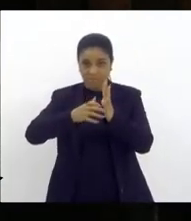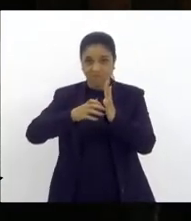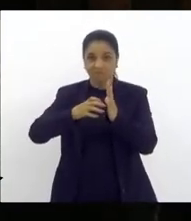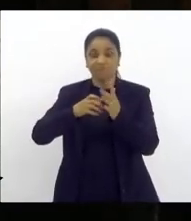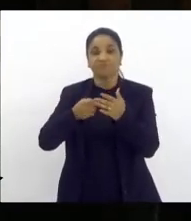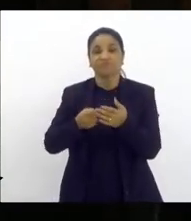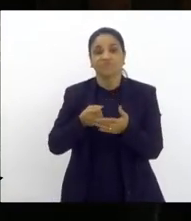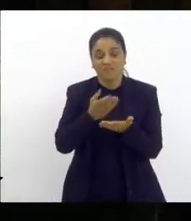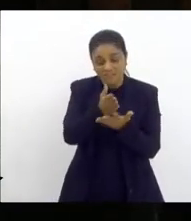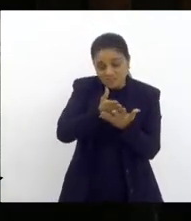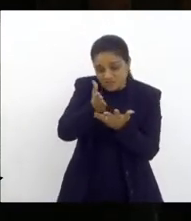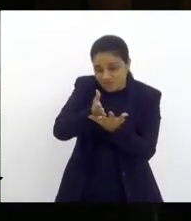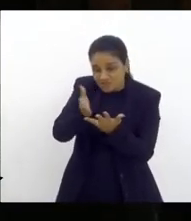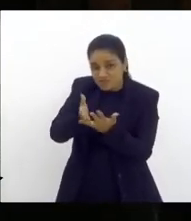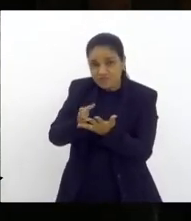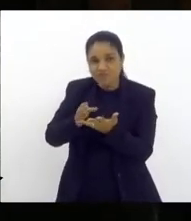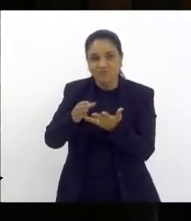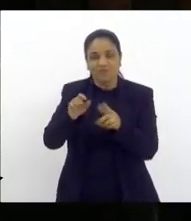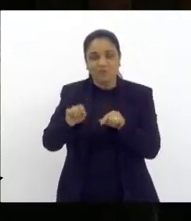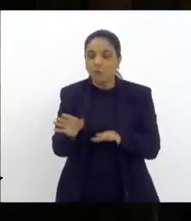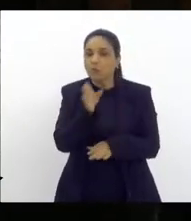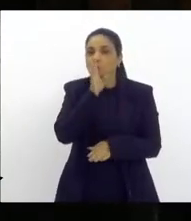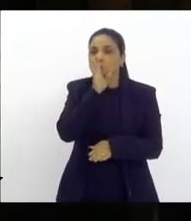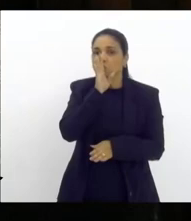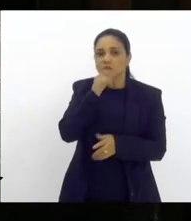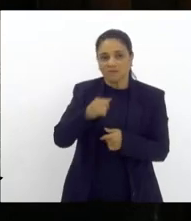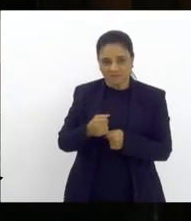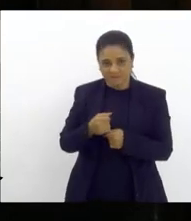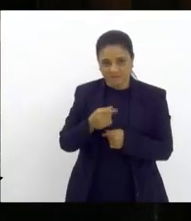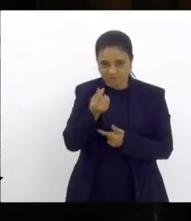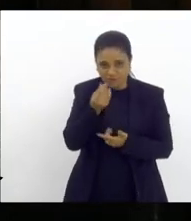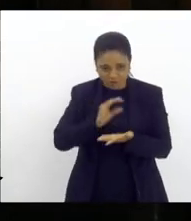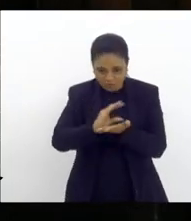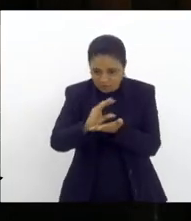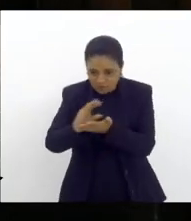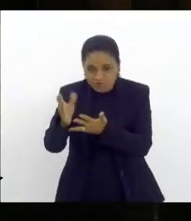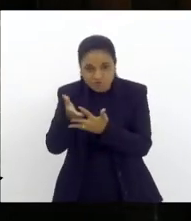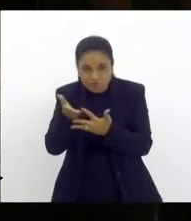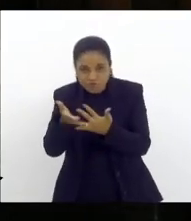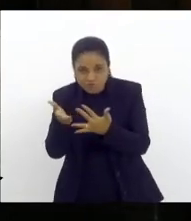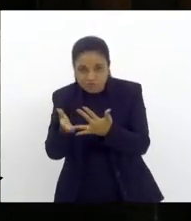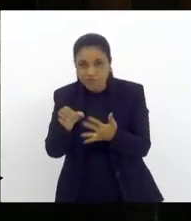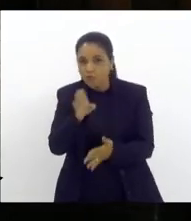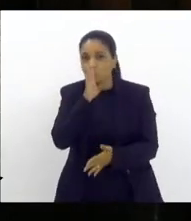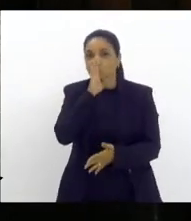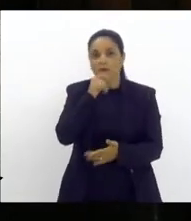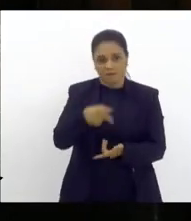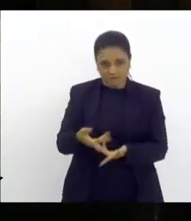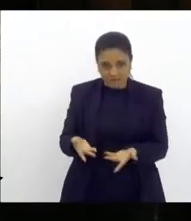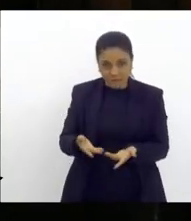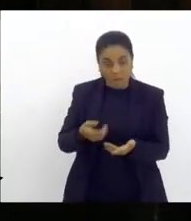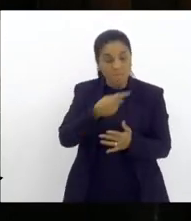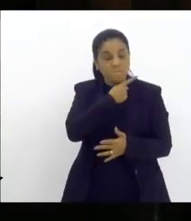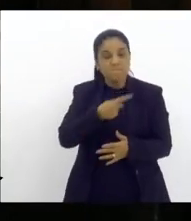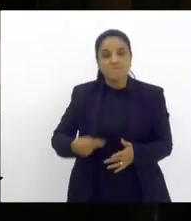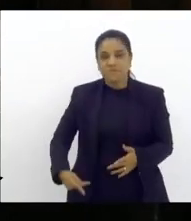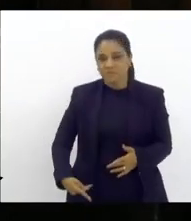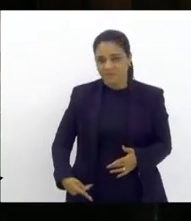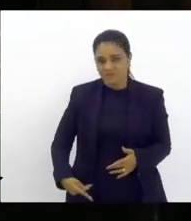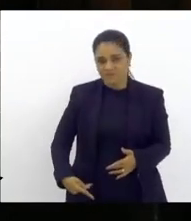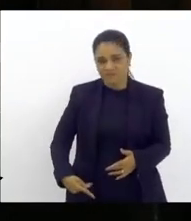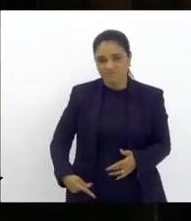Legislativa todos se calaram todos se calaram então senhor presidente é impressionante